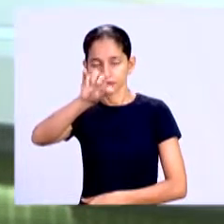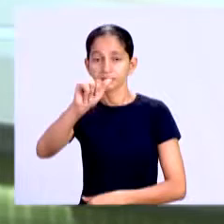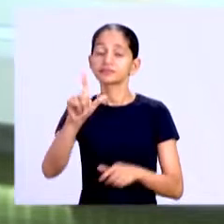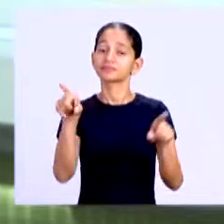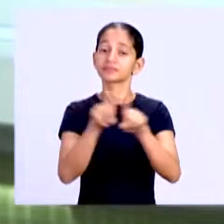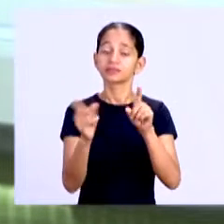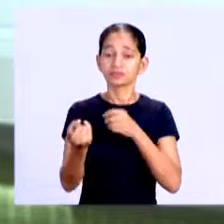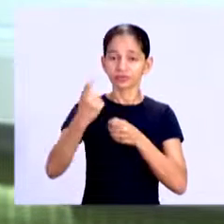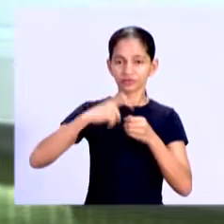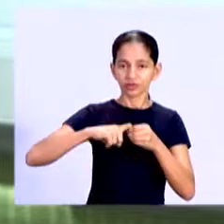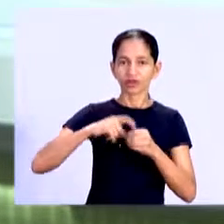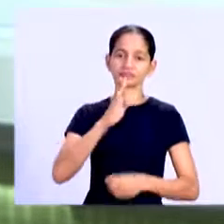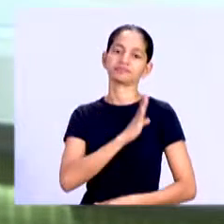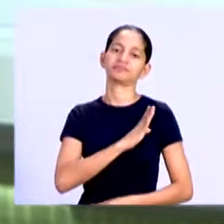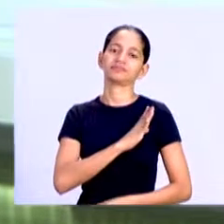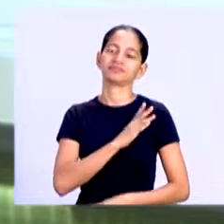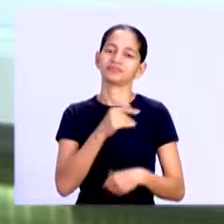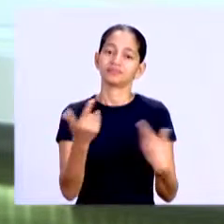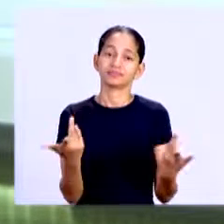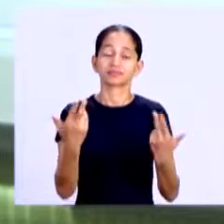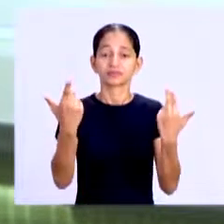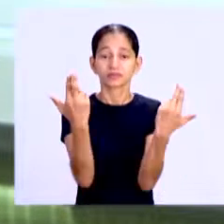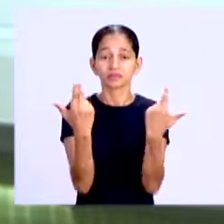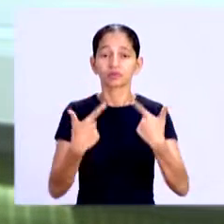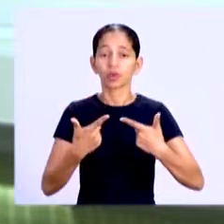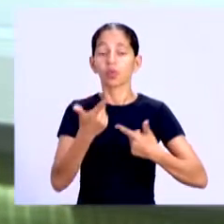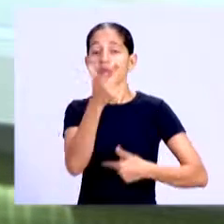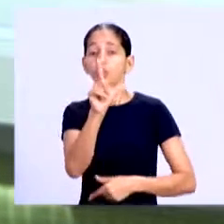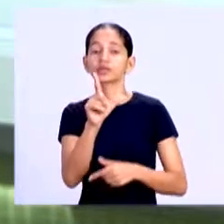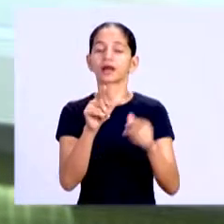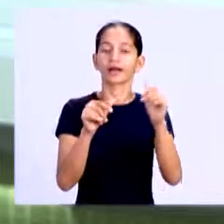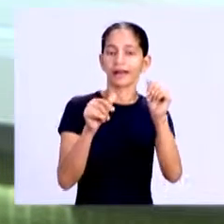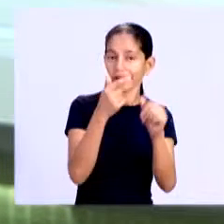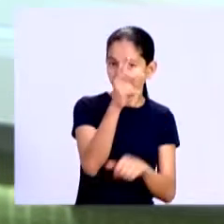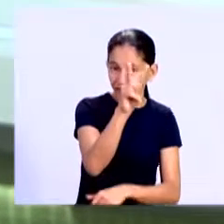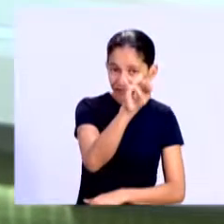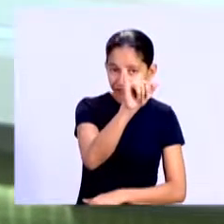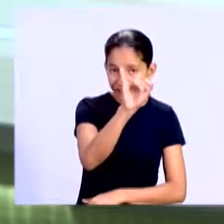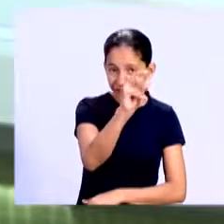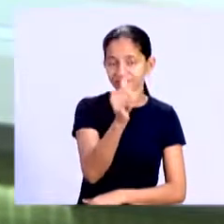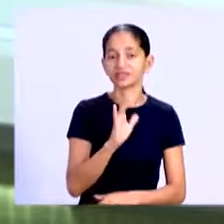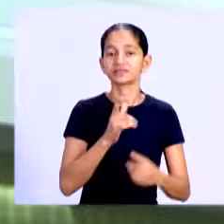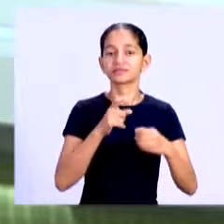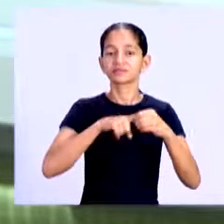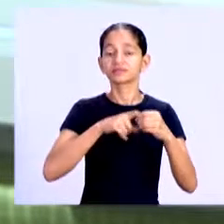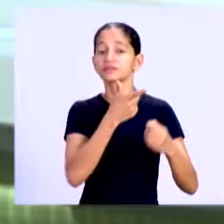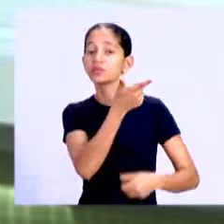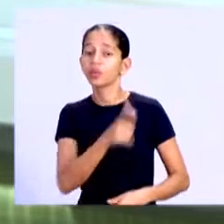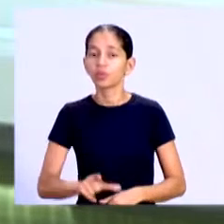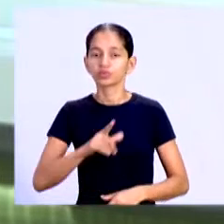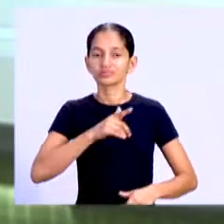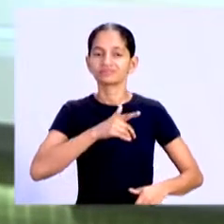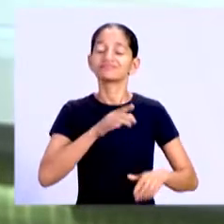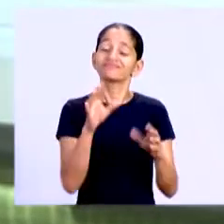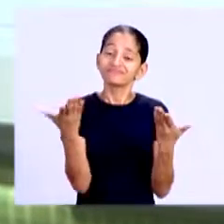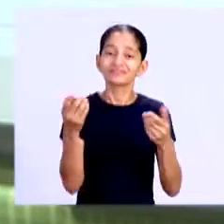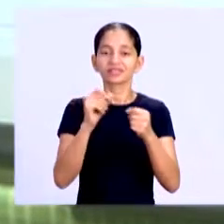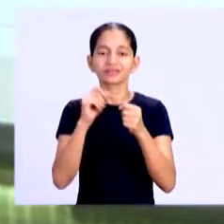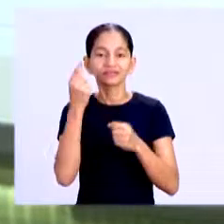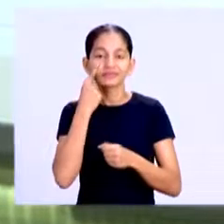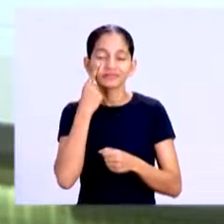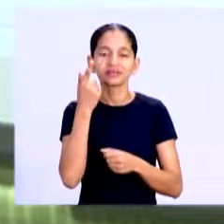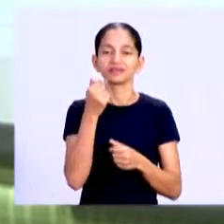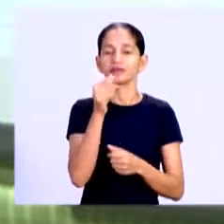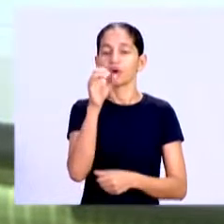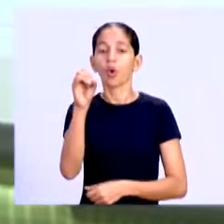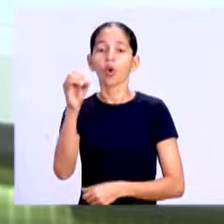também diretamente a todos os nossos órgãos internos do corpo. Então, essas artérias que levam sangue rico